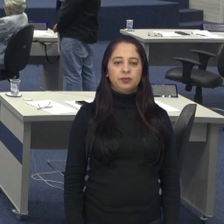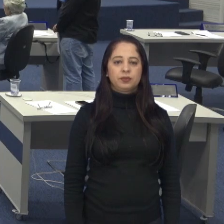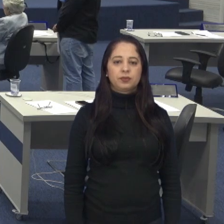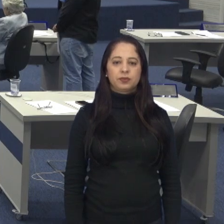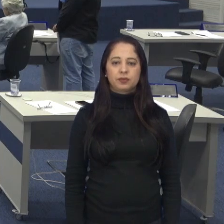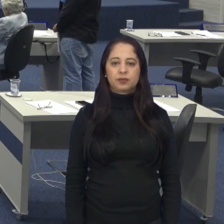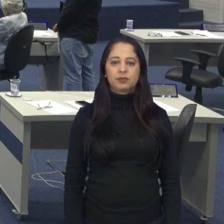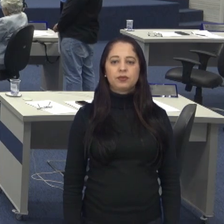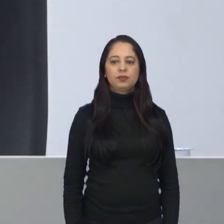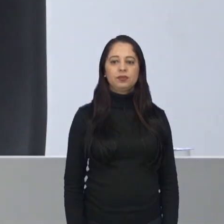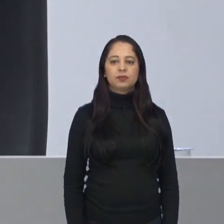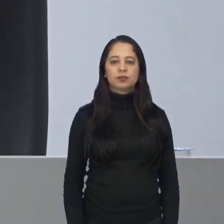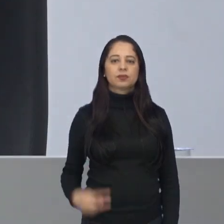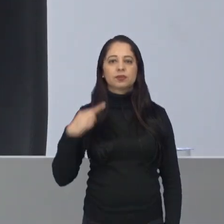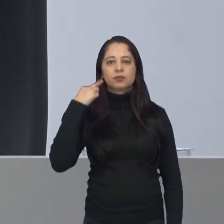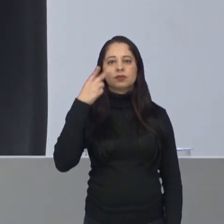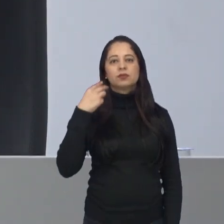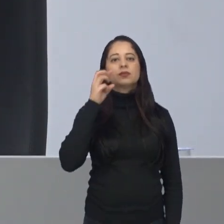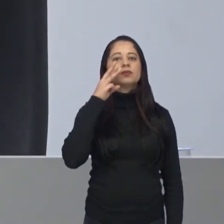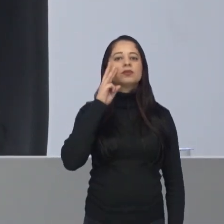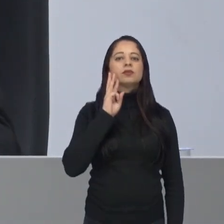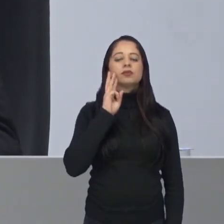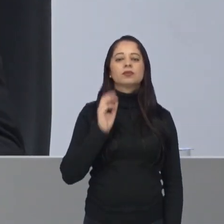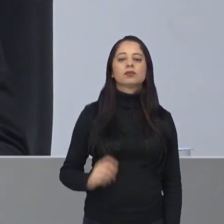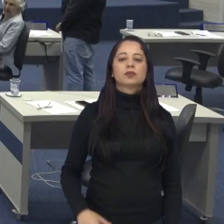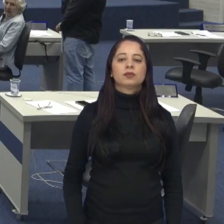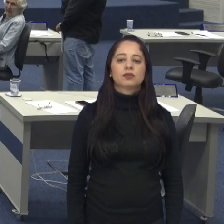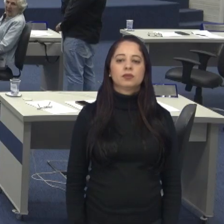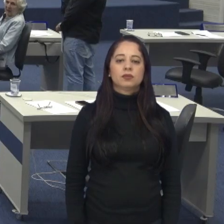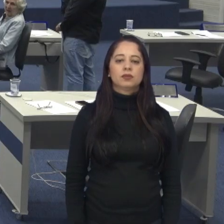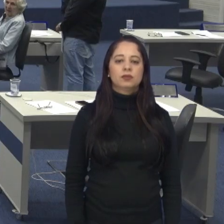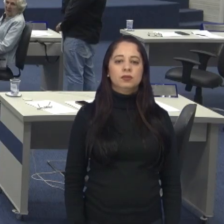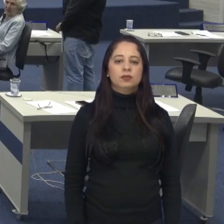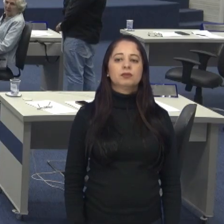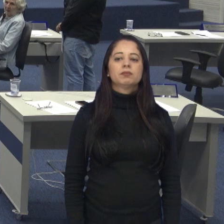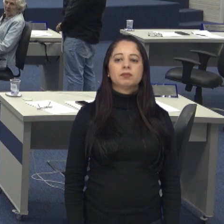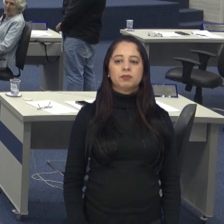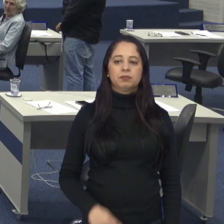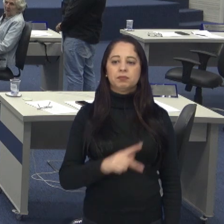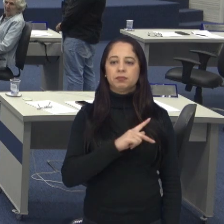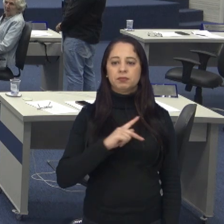Justificativa de votação, o vereador Walter Reach. Senhor presidente,